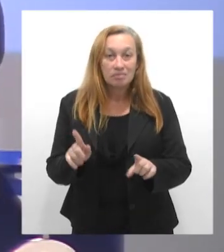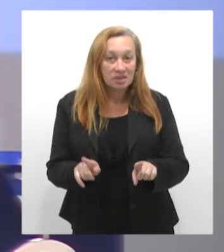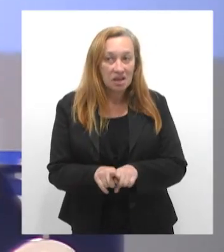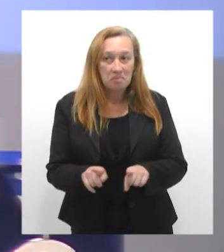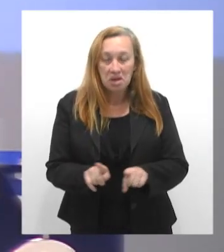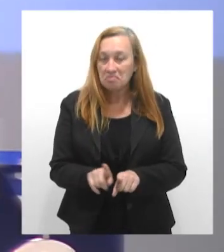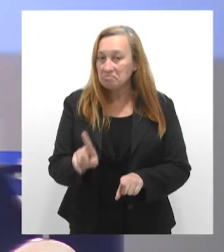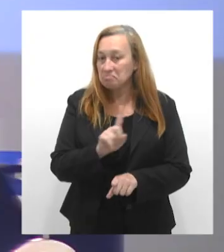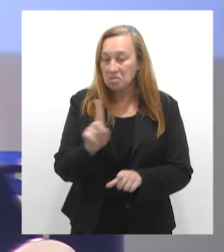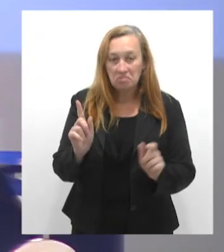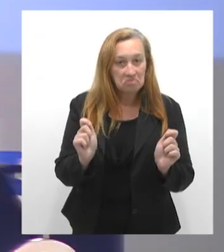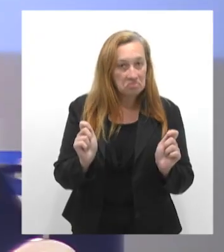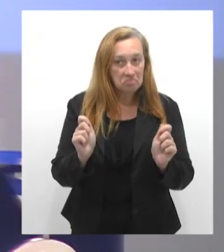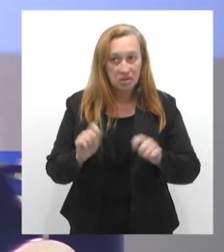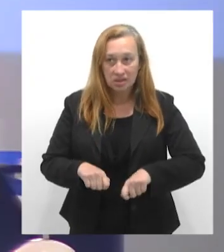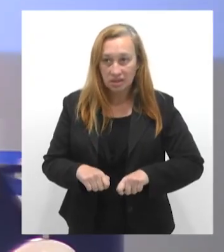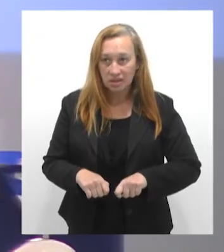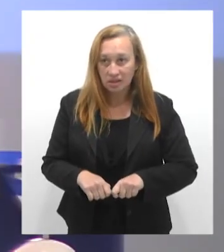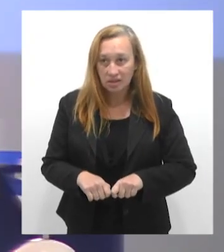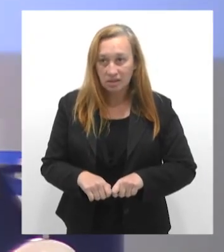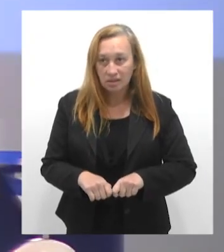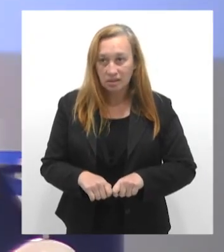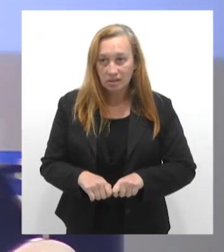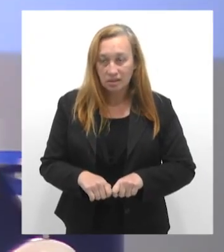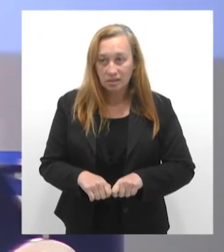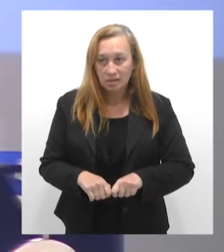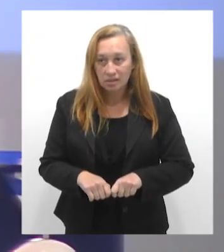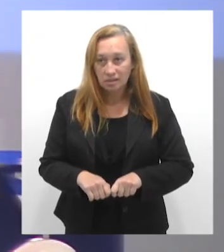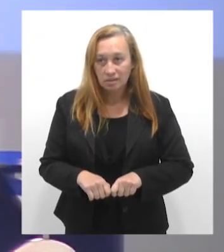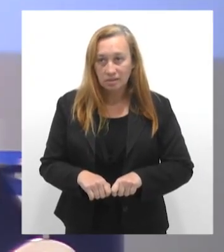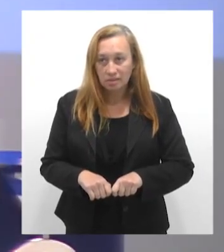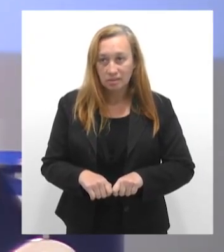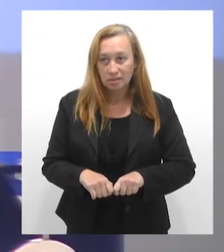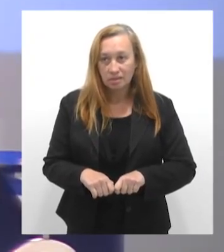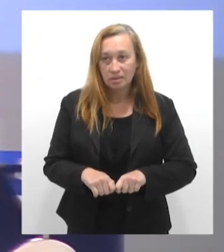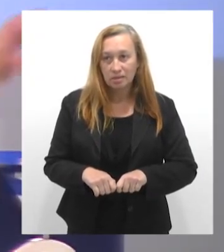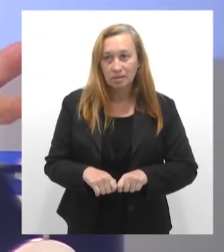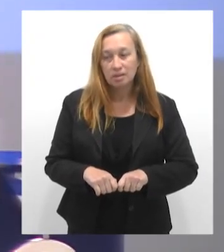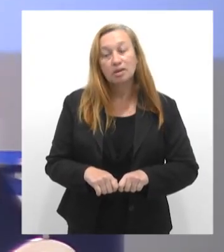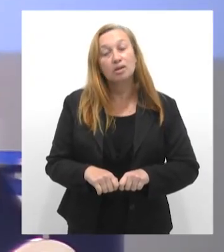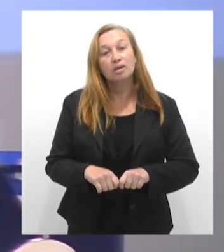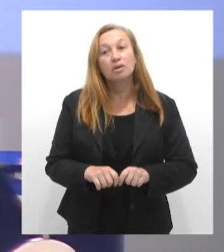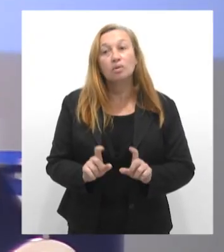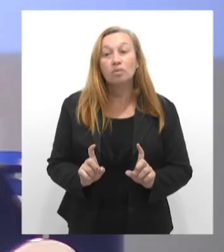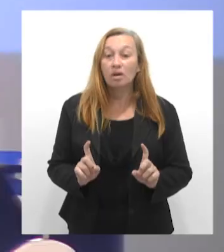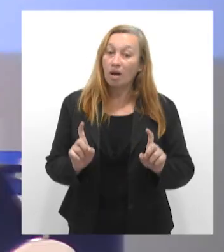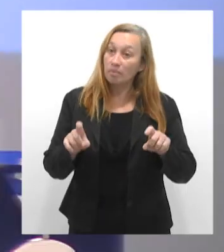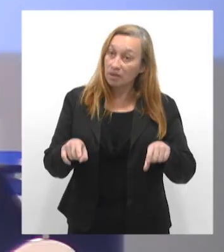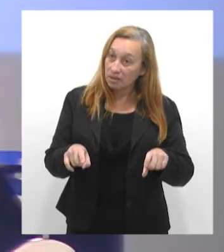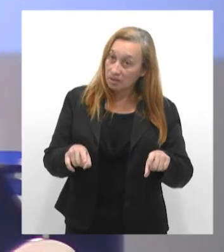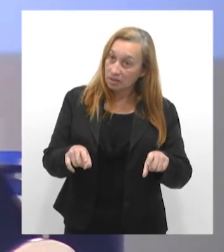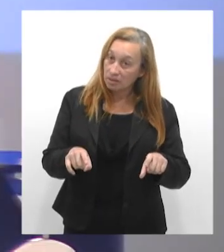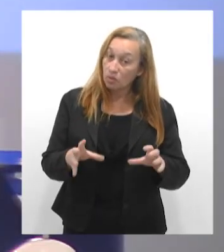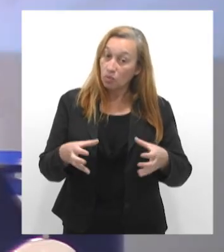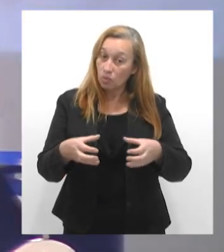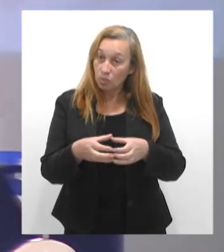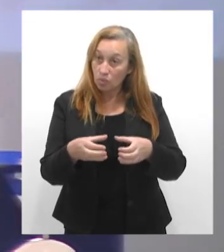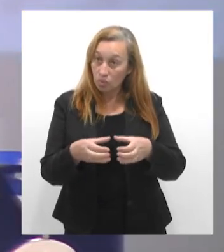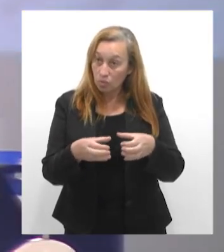capacitado, não adianta o gabinete capacitado, que um gabinete é como